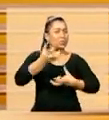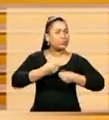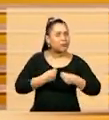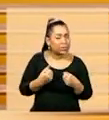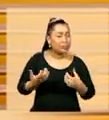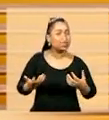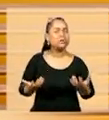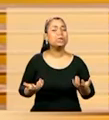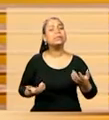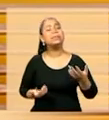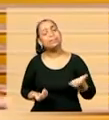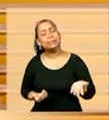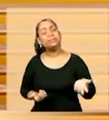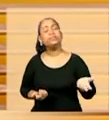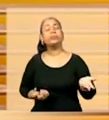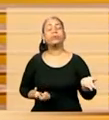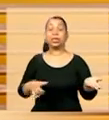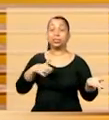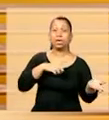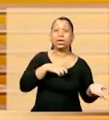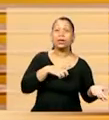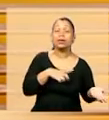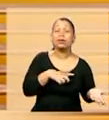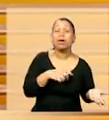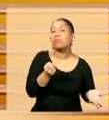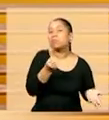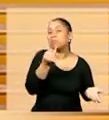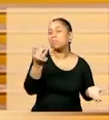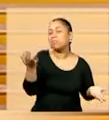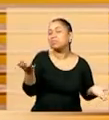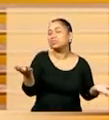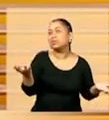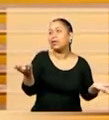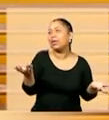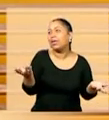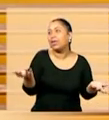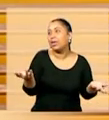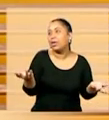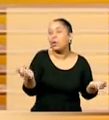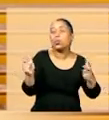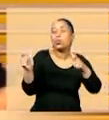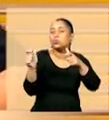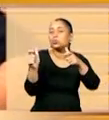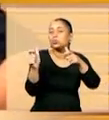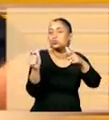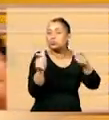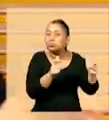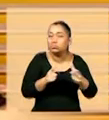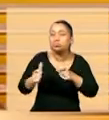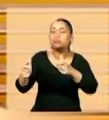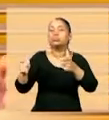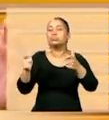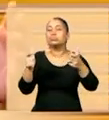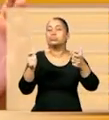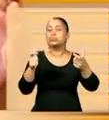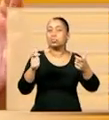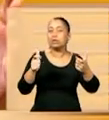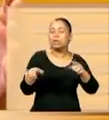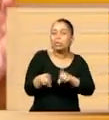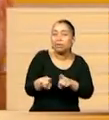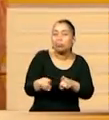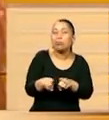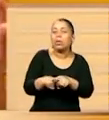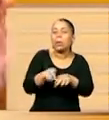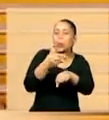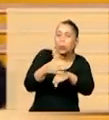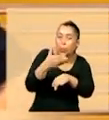você atende? E existe alguma coisa assim, algumas áreas, os cursos e os